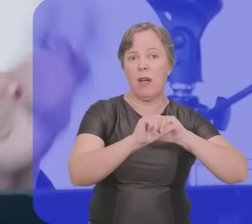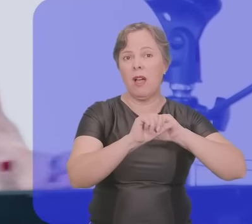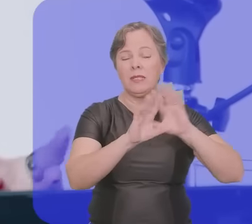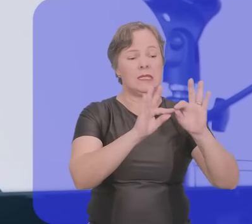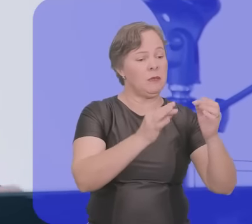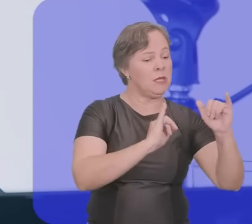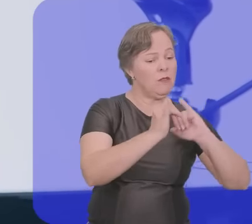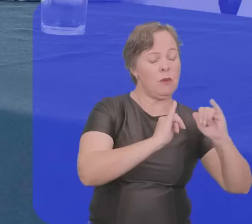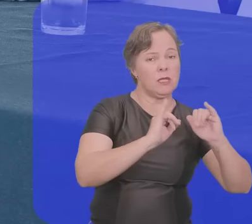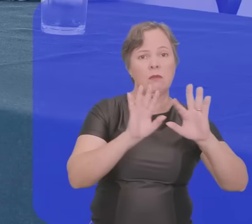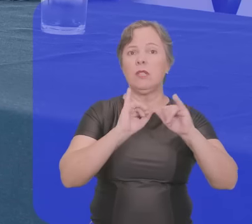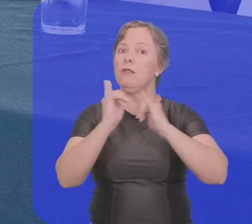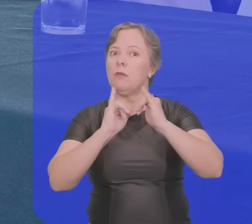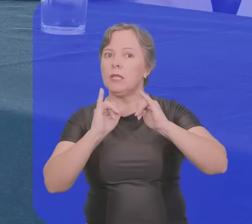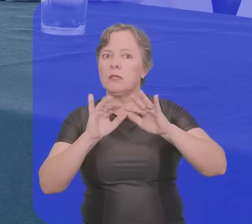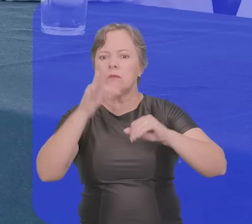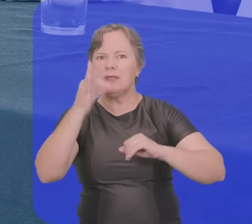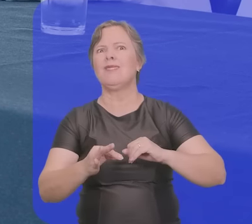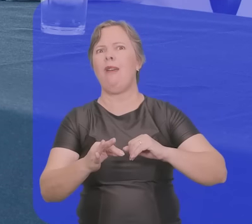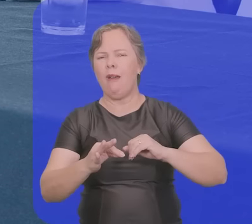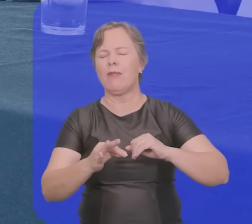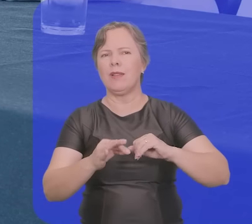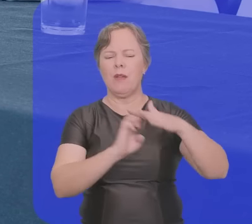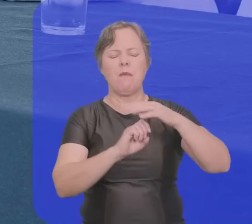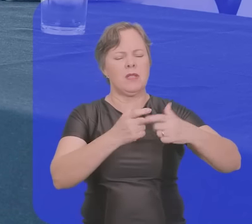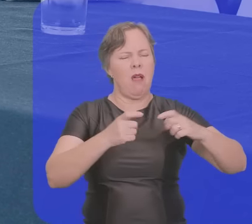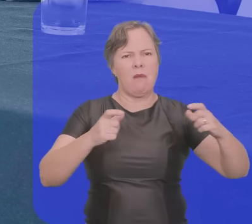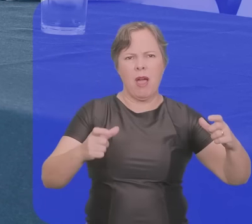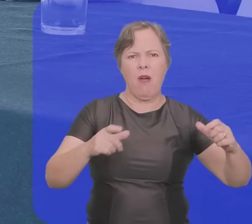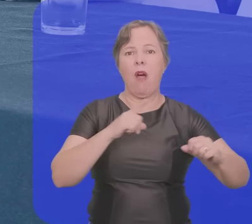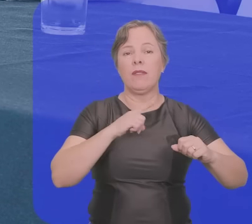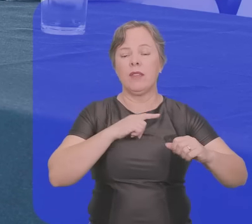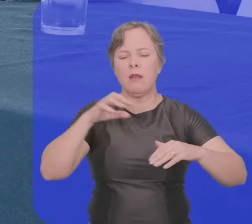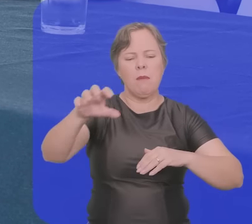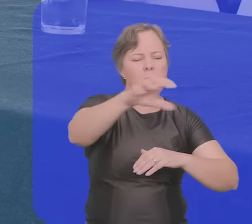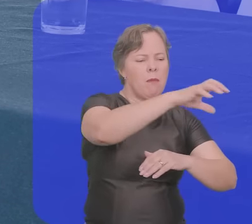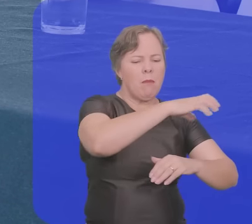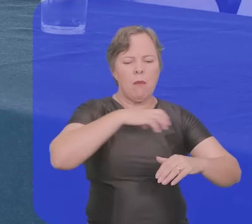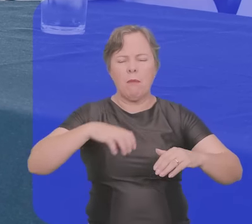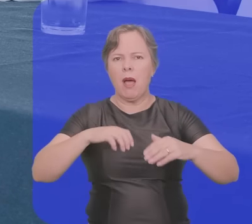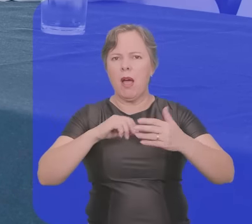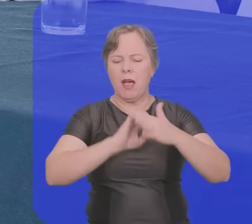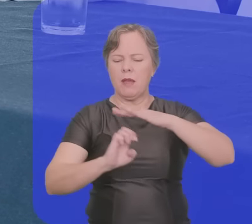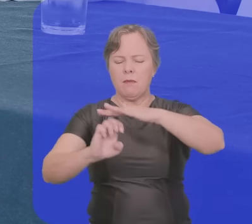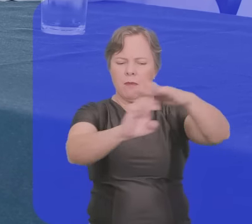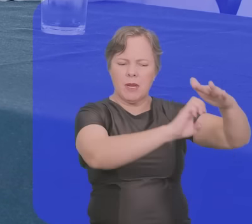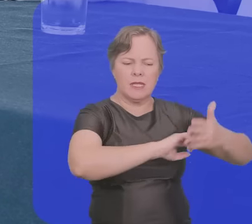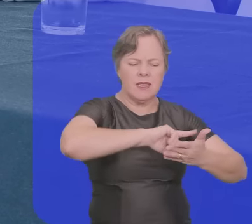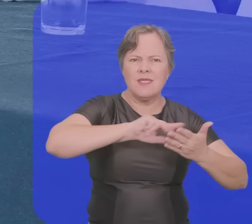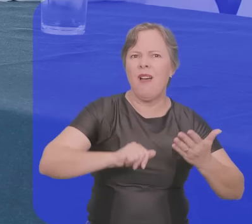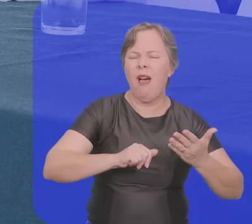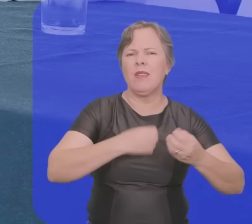o produto ali? Exatamente. Essa foi uma expressão que ficou muito famosa há alguns anos, né? Quando